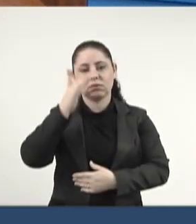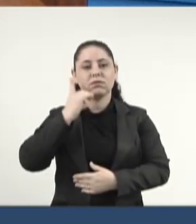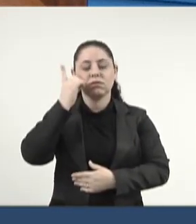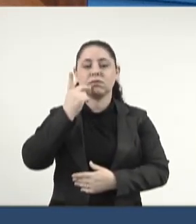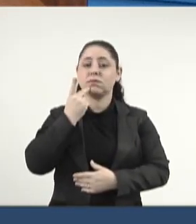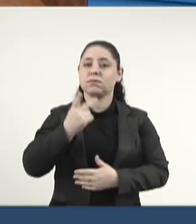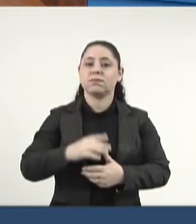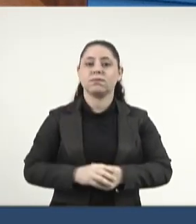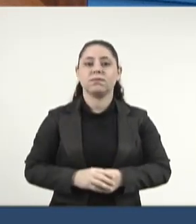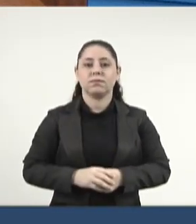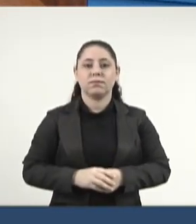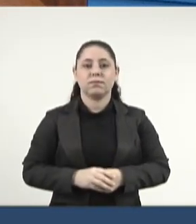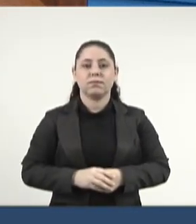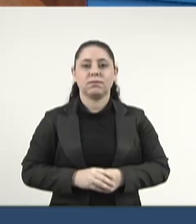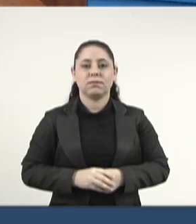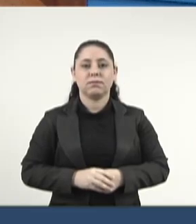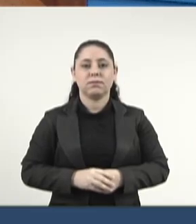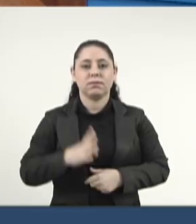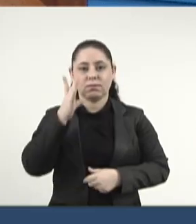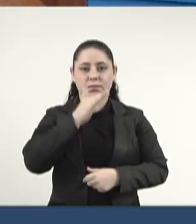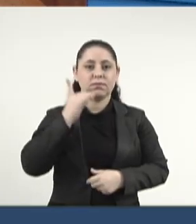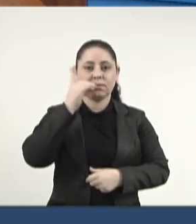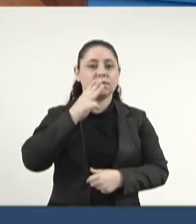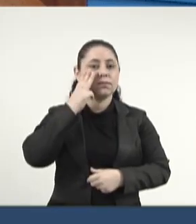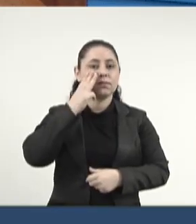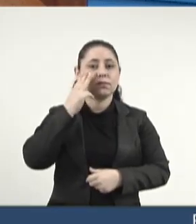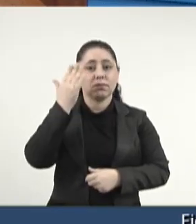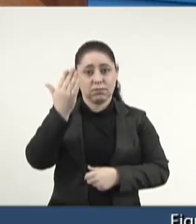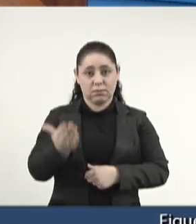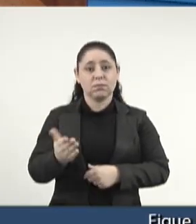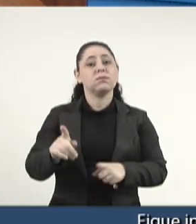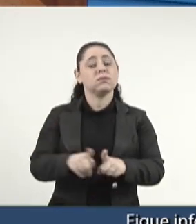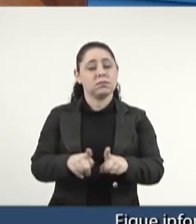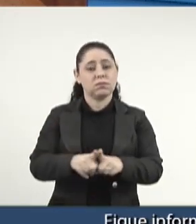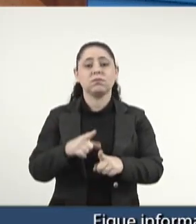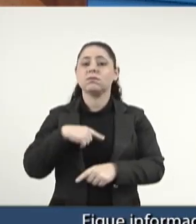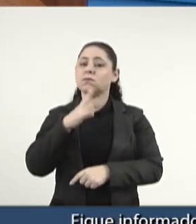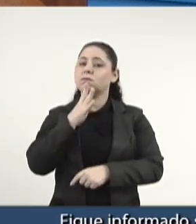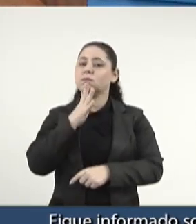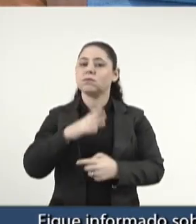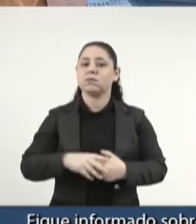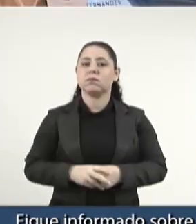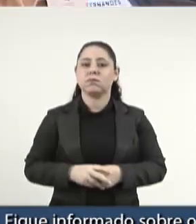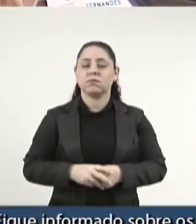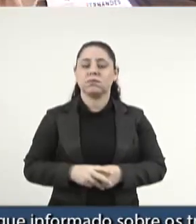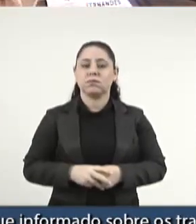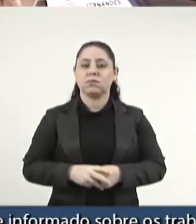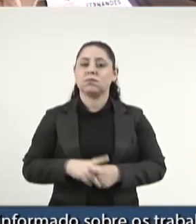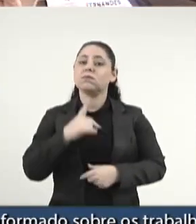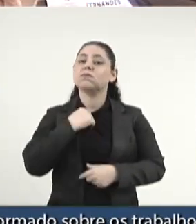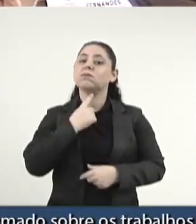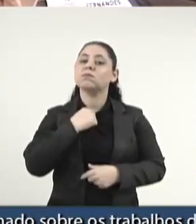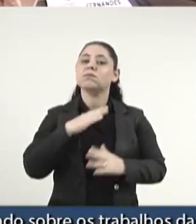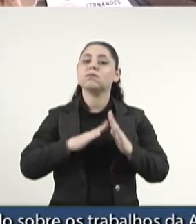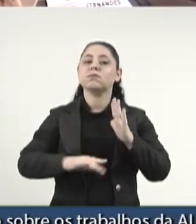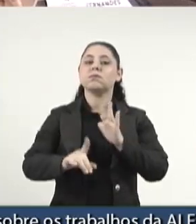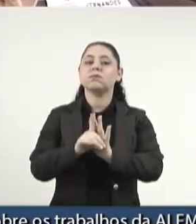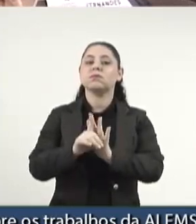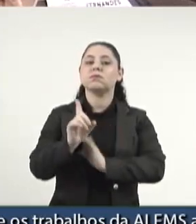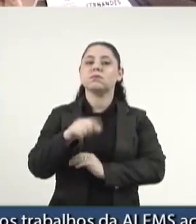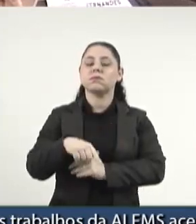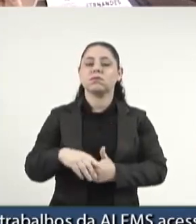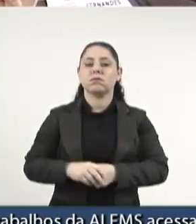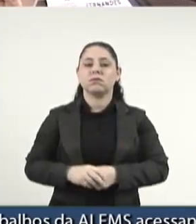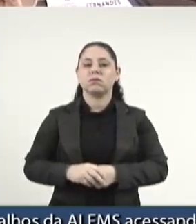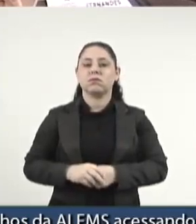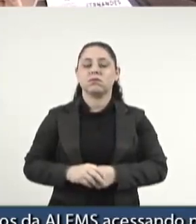está falando. Deputada Mara, Vossa Excelência também tem conhecimento que a vontade dessa casa